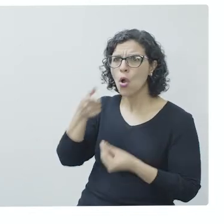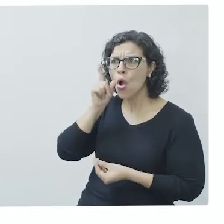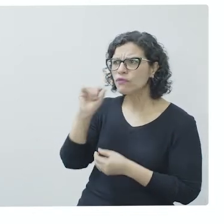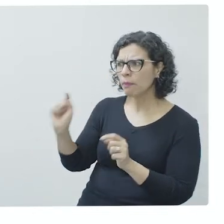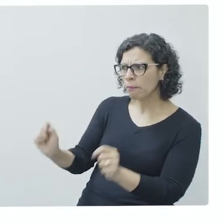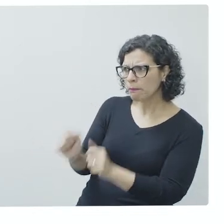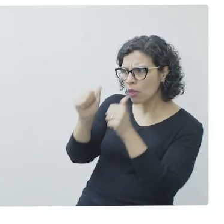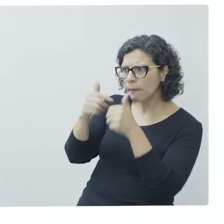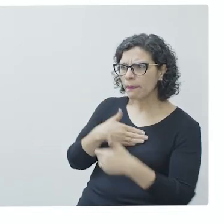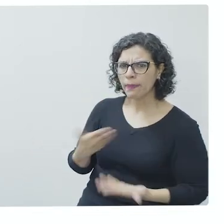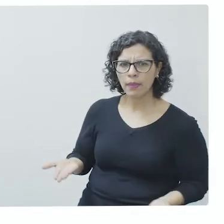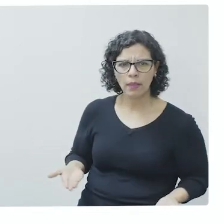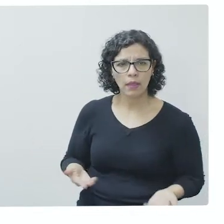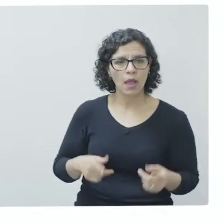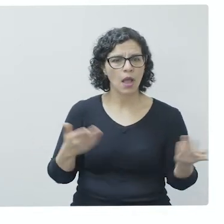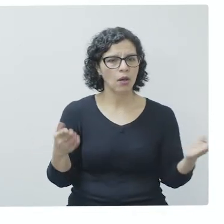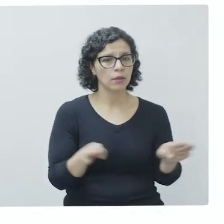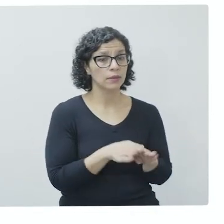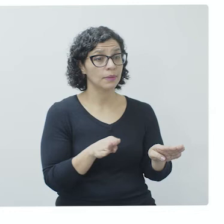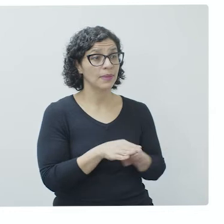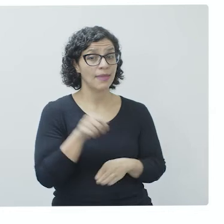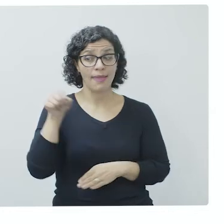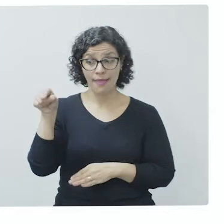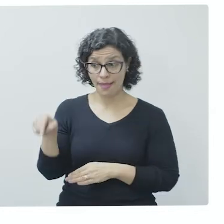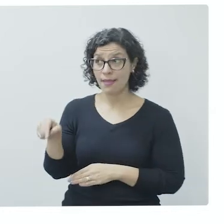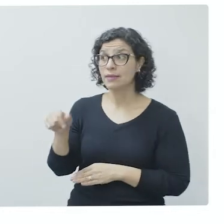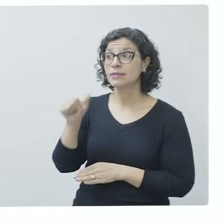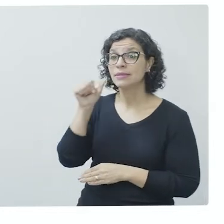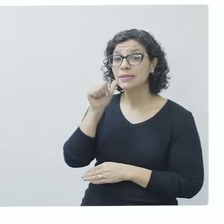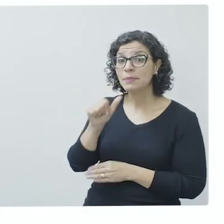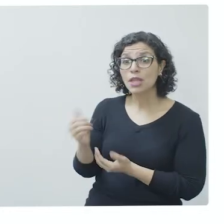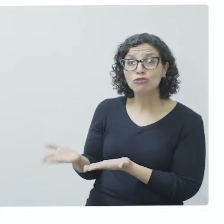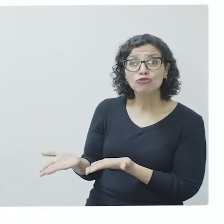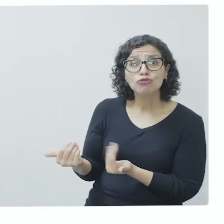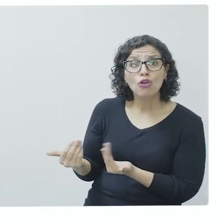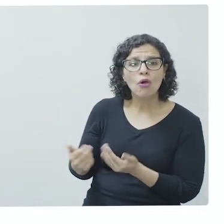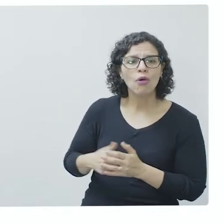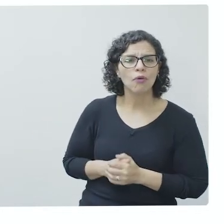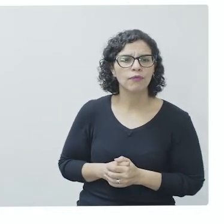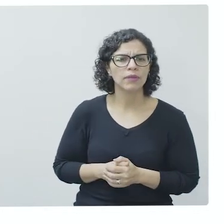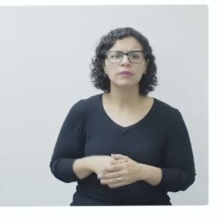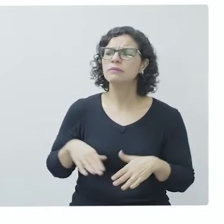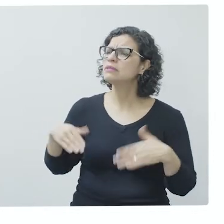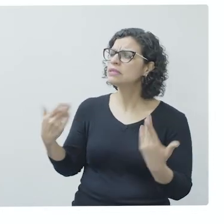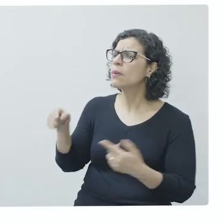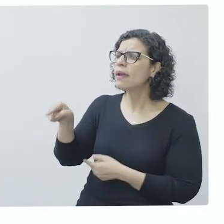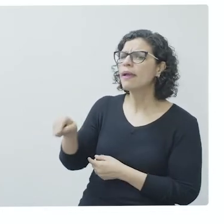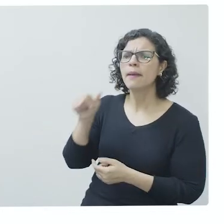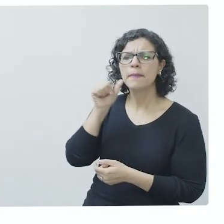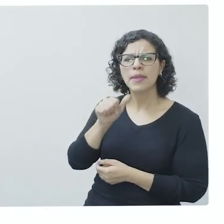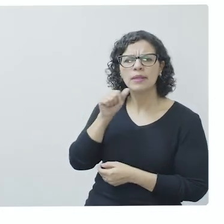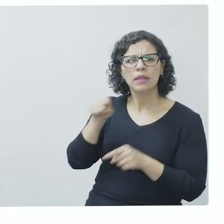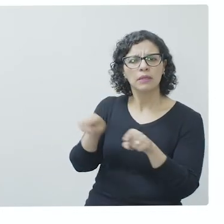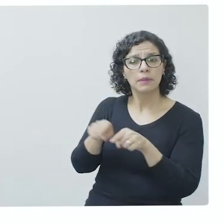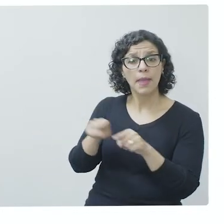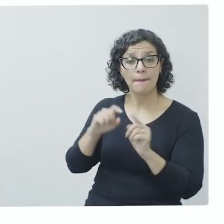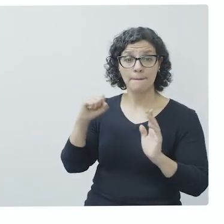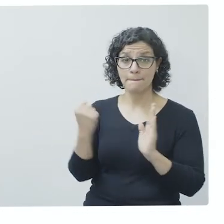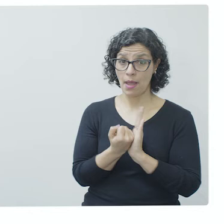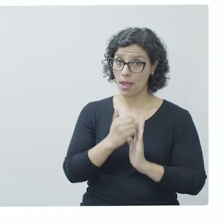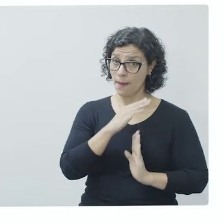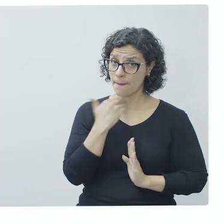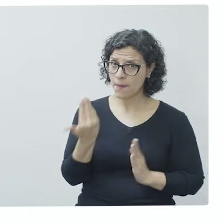Ontem você me enganou, mas ela ainda era uma criança. E daí? Aquela moça